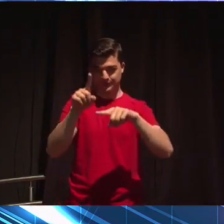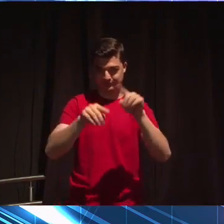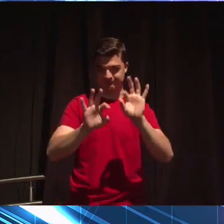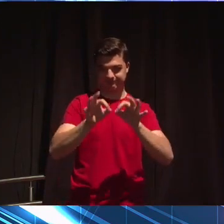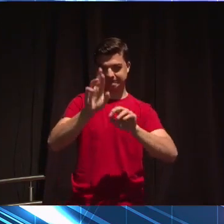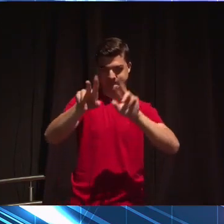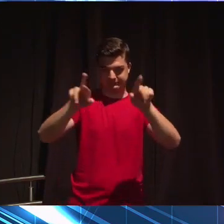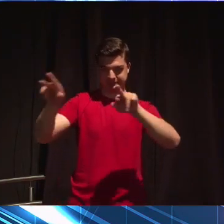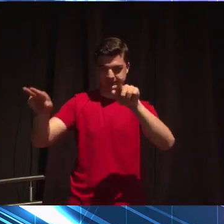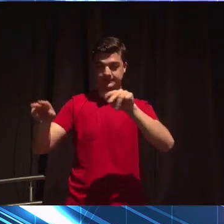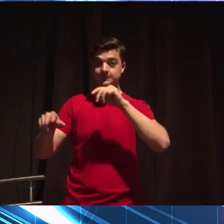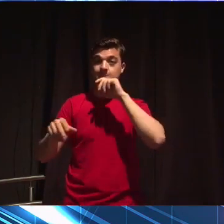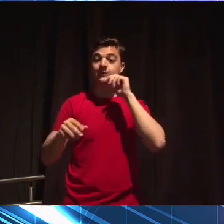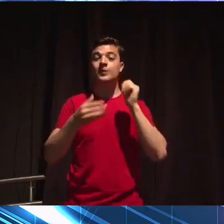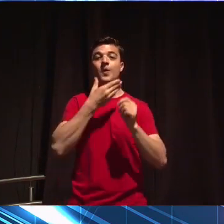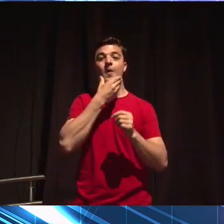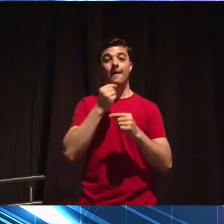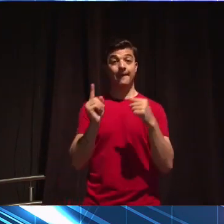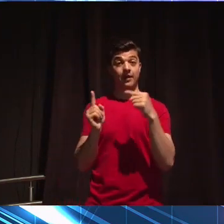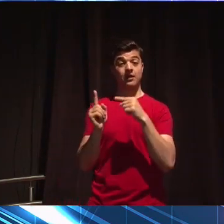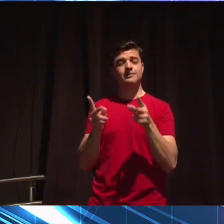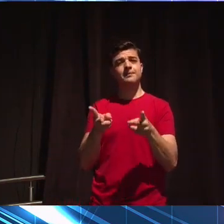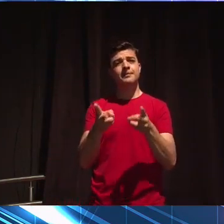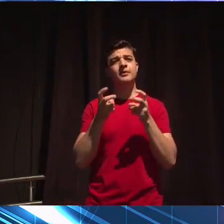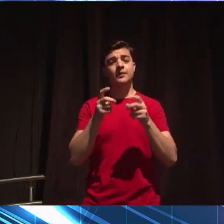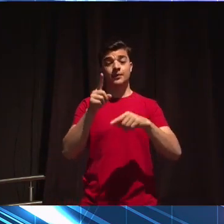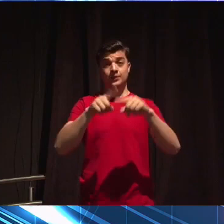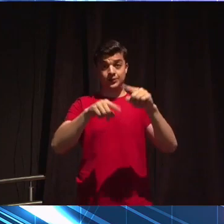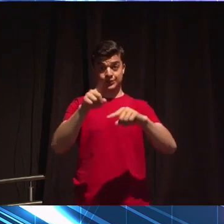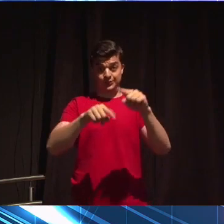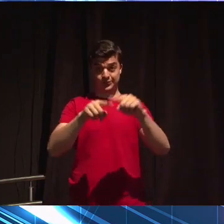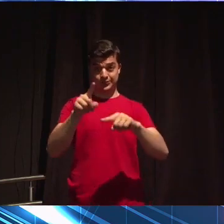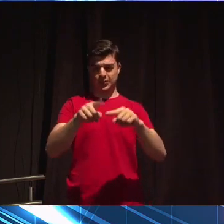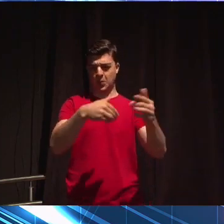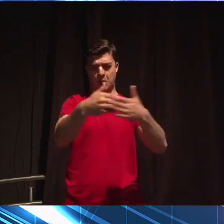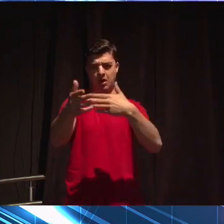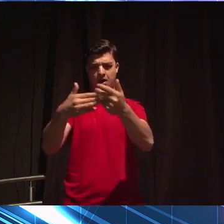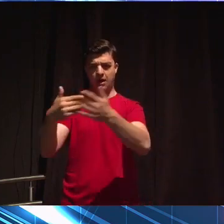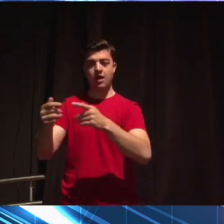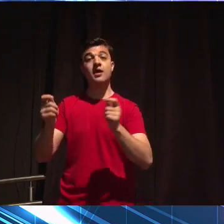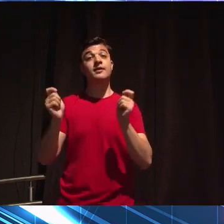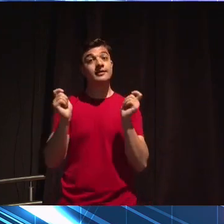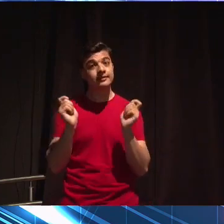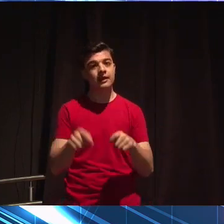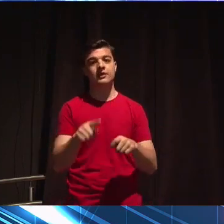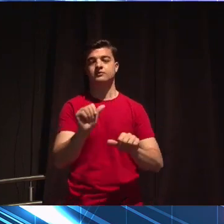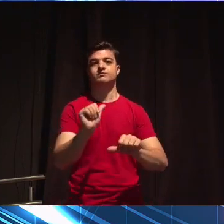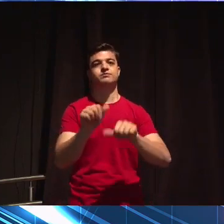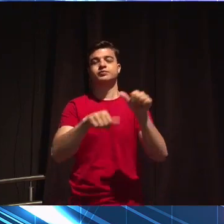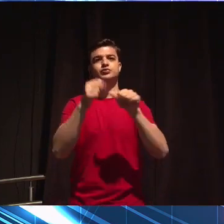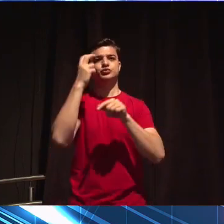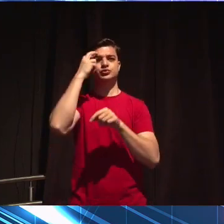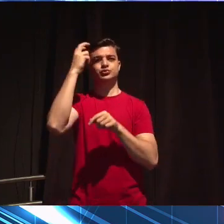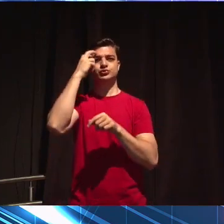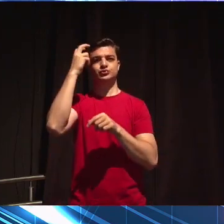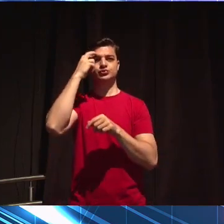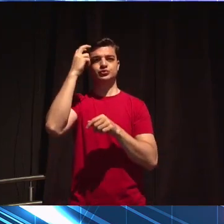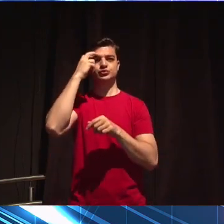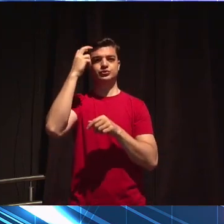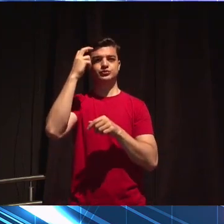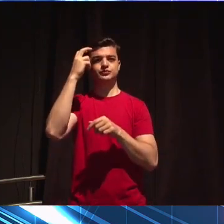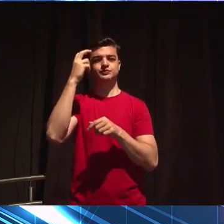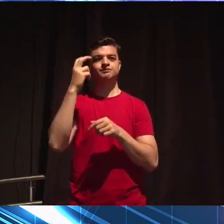foi transformar produtos em produtos inteligentes. Qual é o movimento para se transformar um produto em produto inteligente? Você começou a